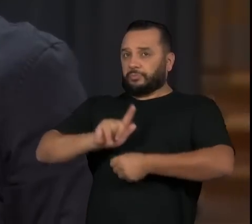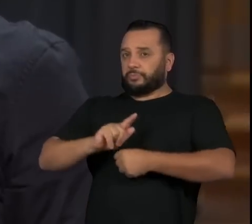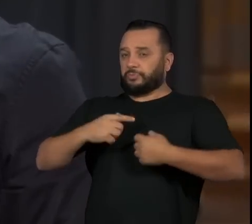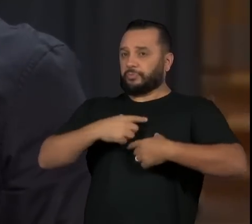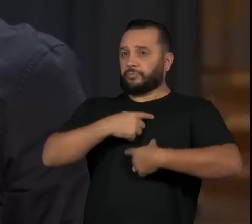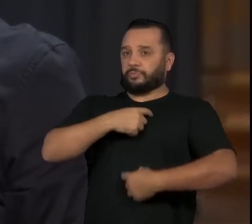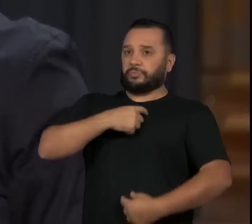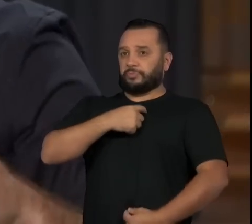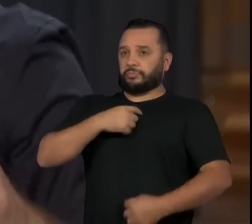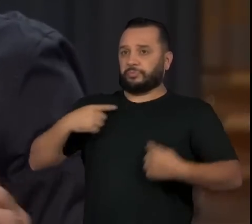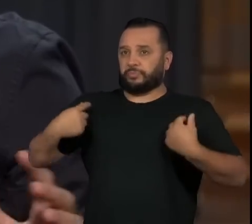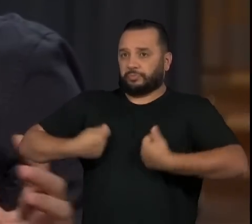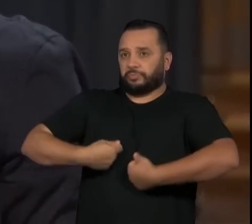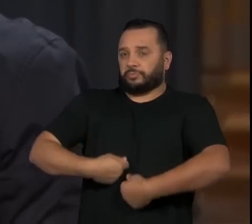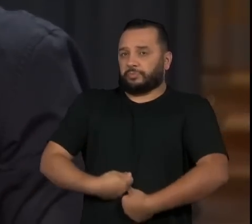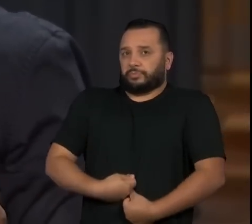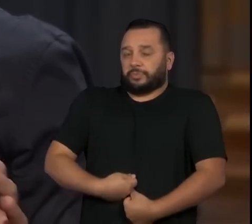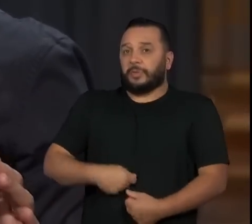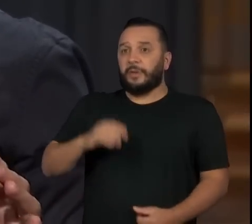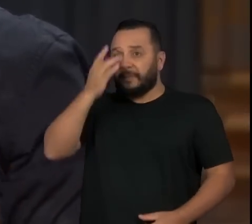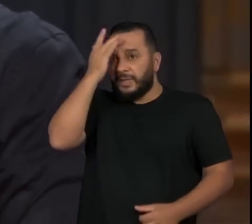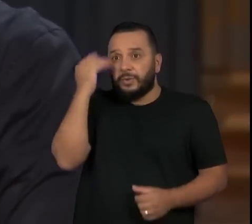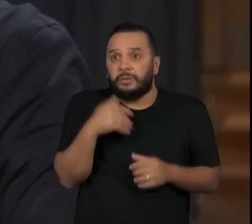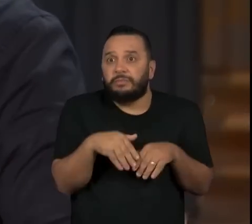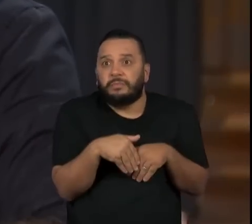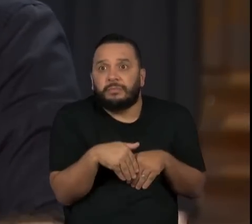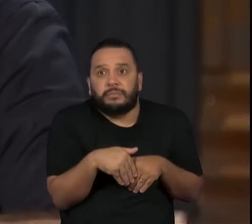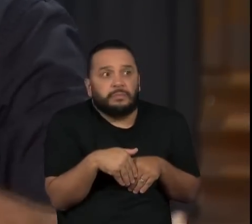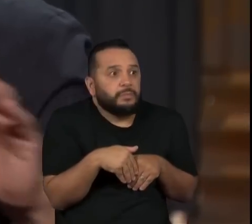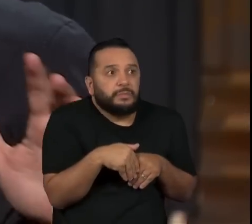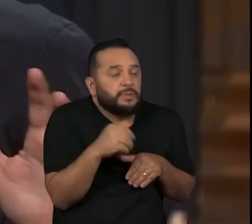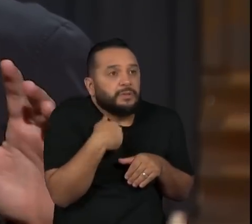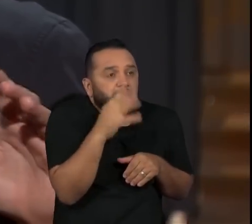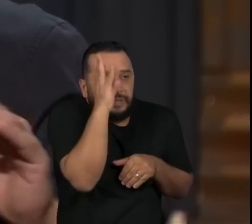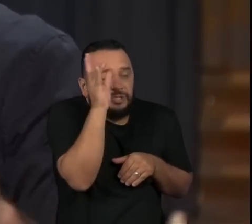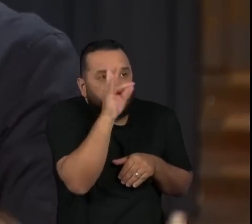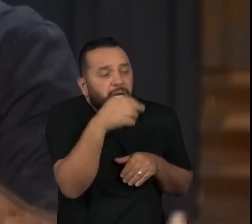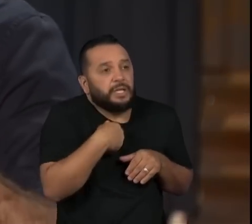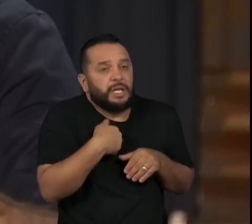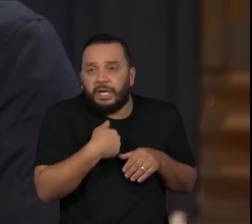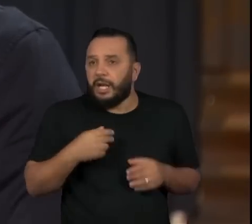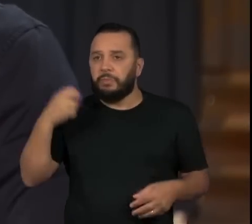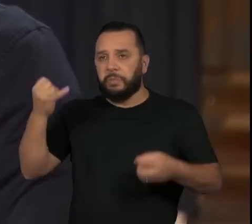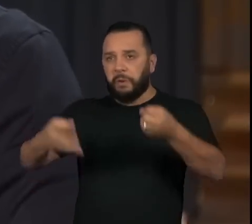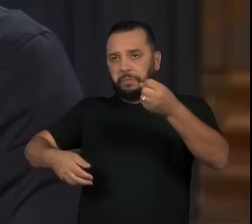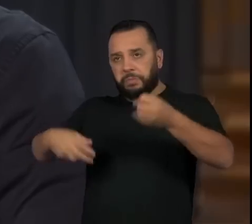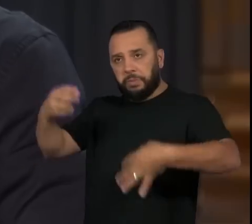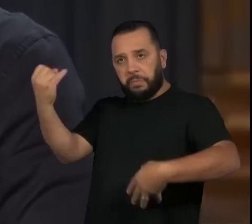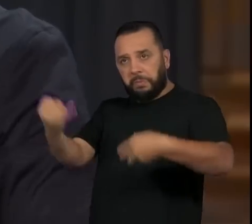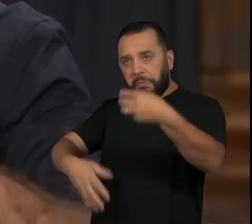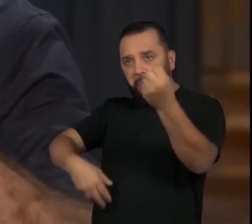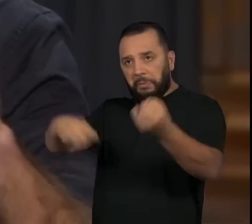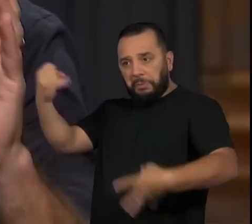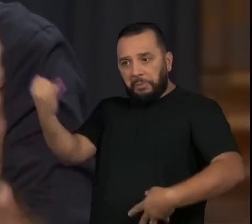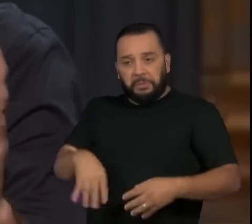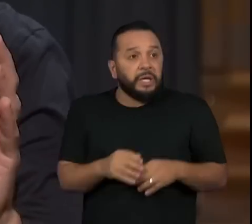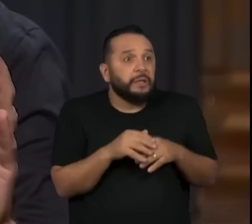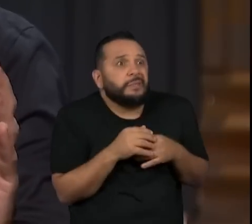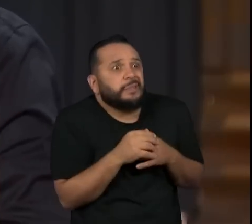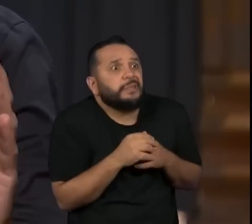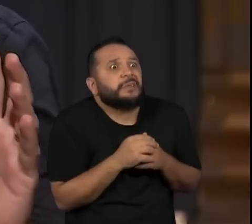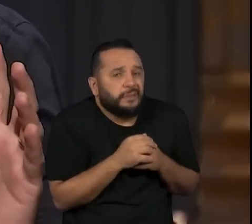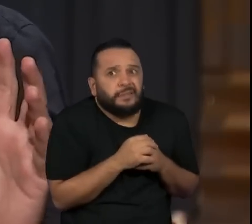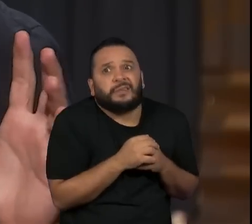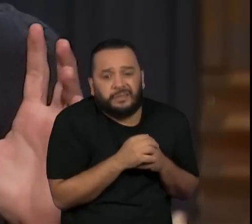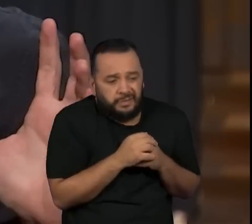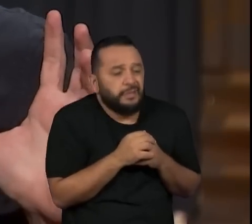de terno, gravata, e o cara chegava aqui pequenininho, sem entender nada daqueles termos, menor assim, e aí o